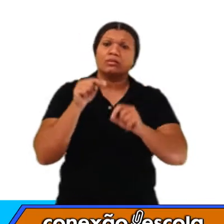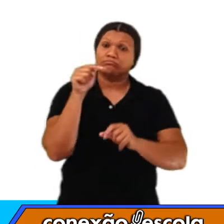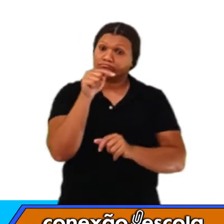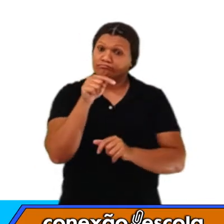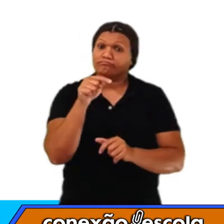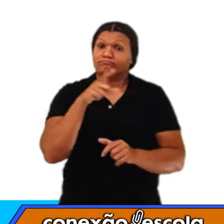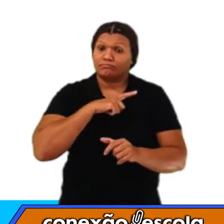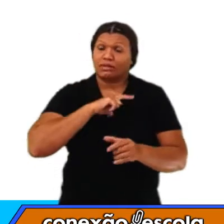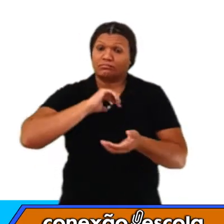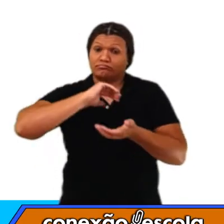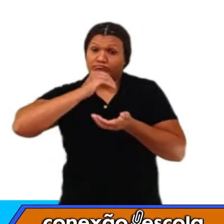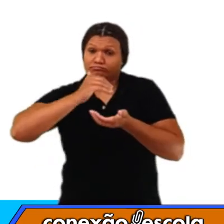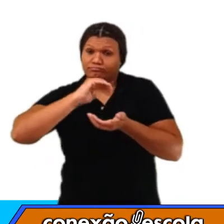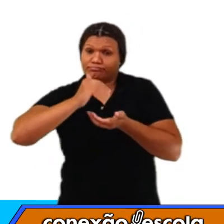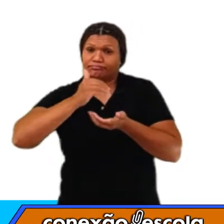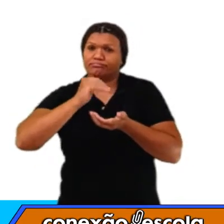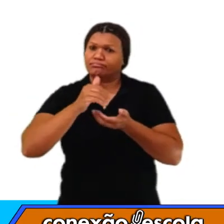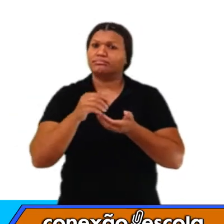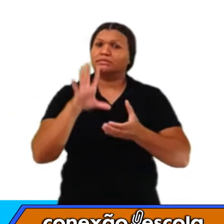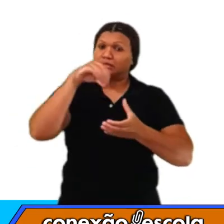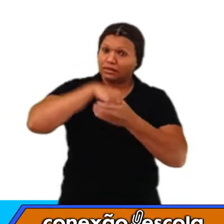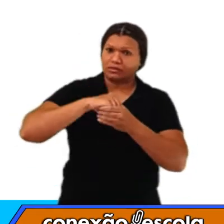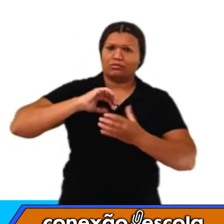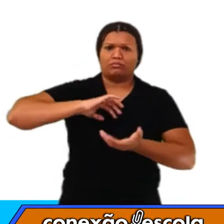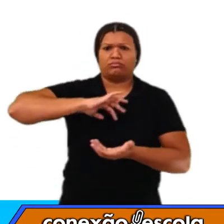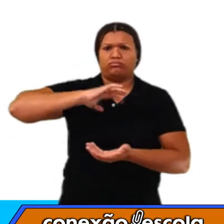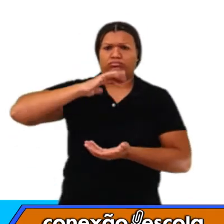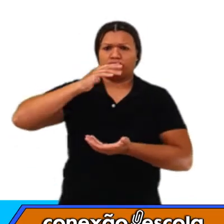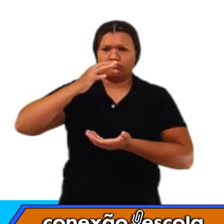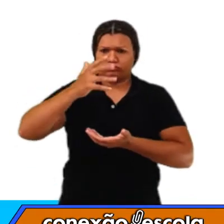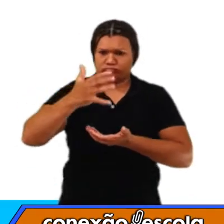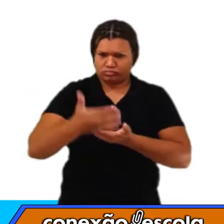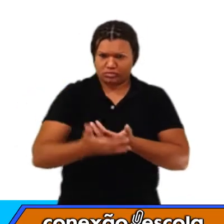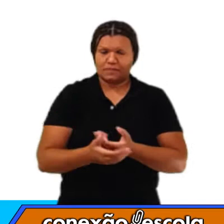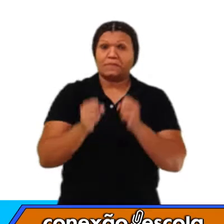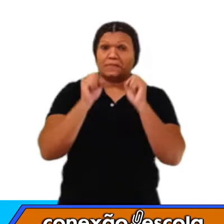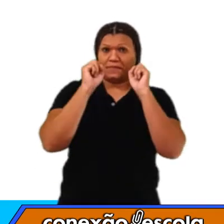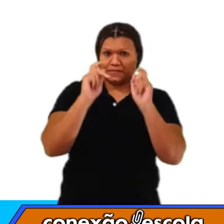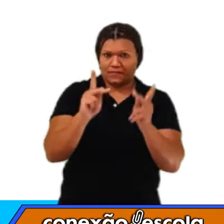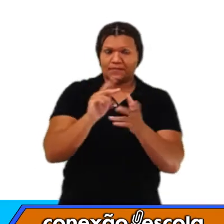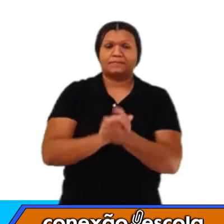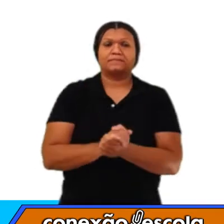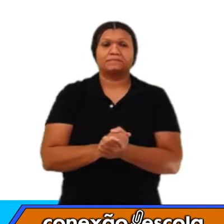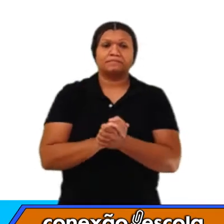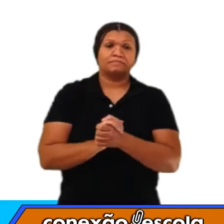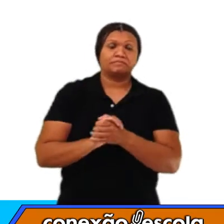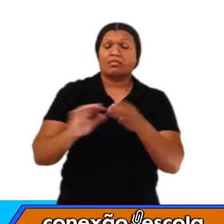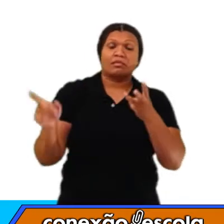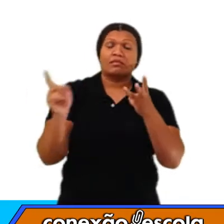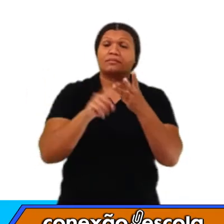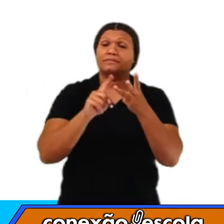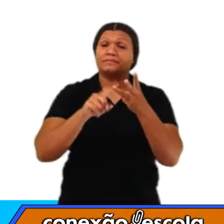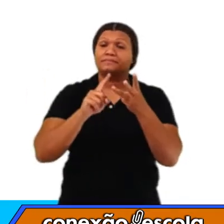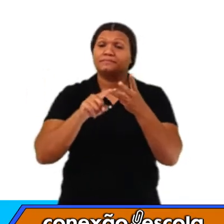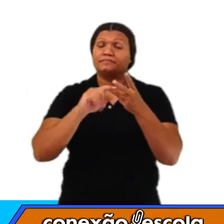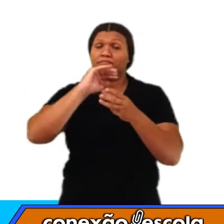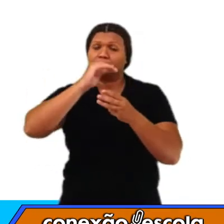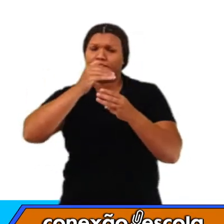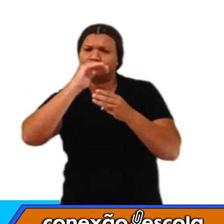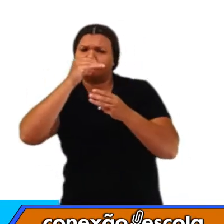localiza nessa camada da atmosfera, a estratosfera, certo? Depois, nós temos